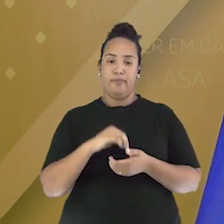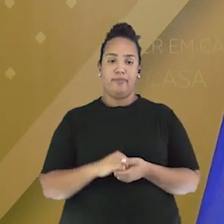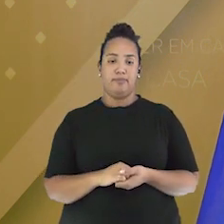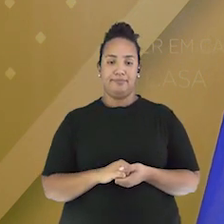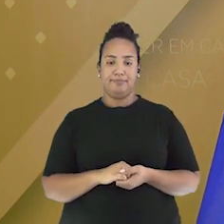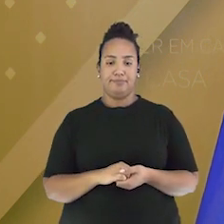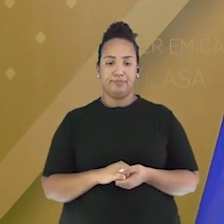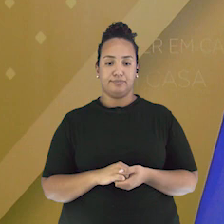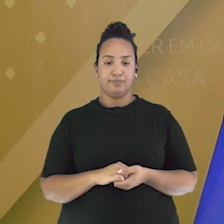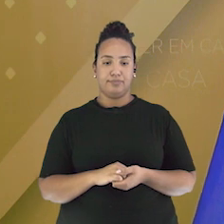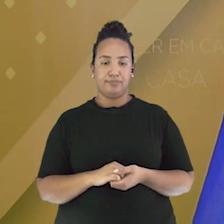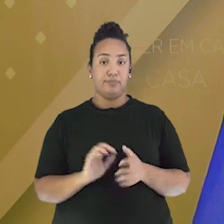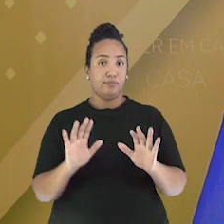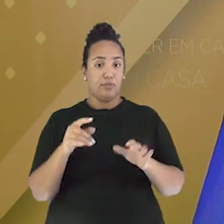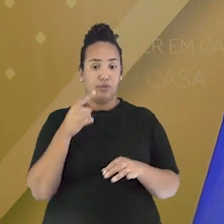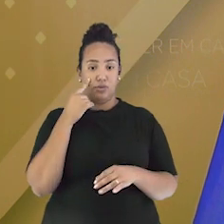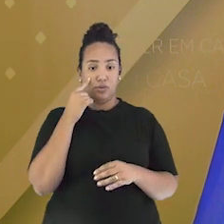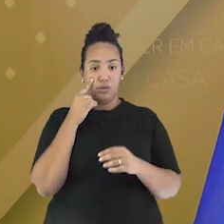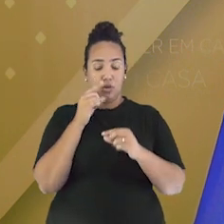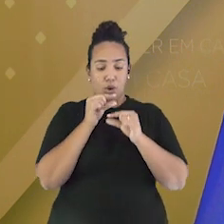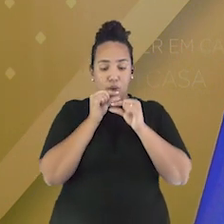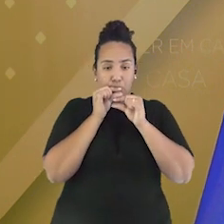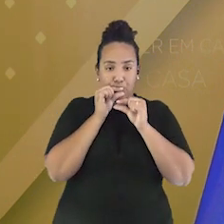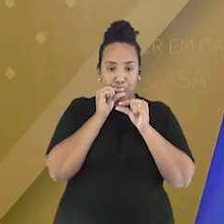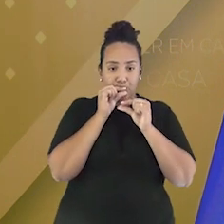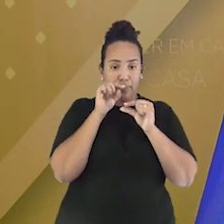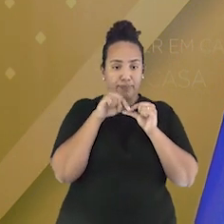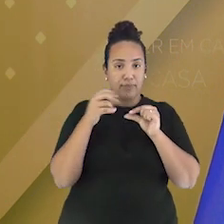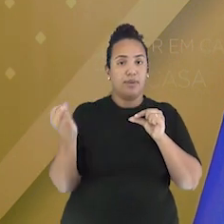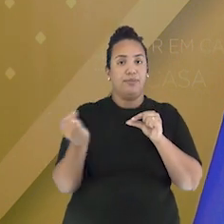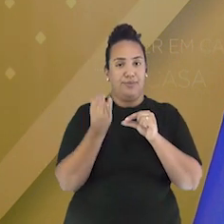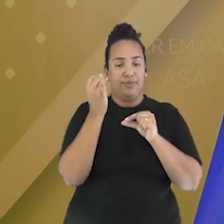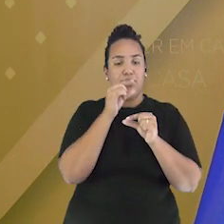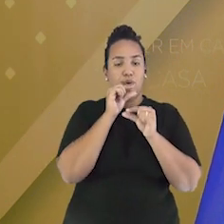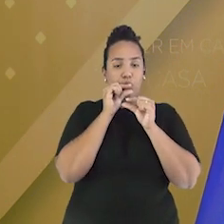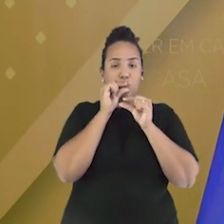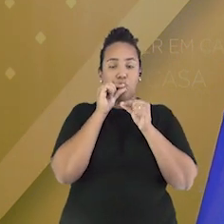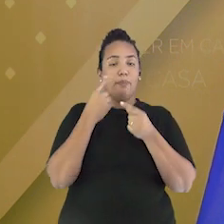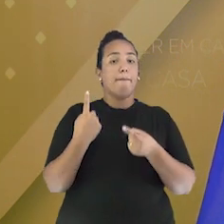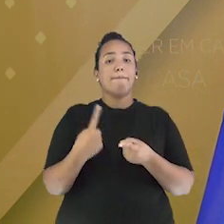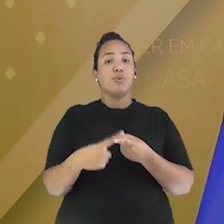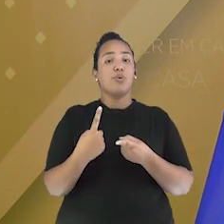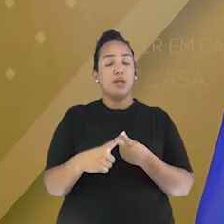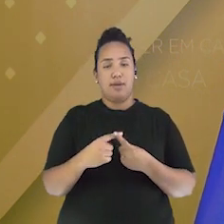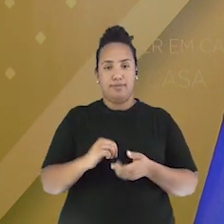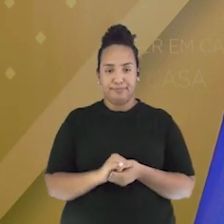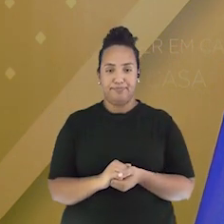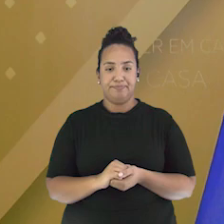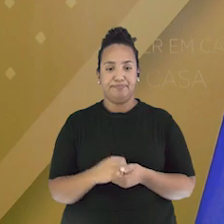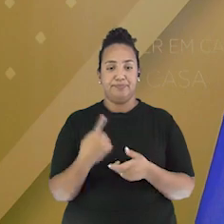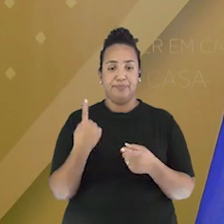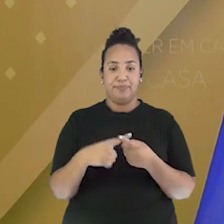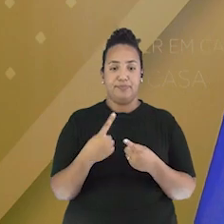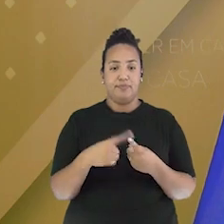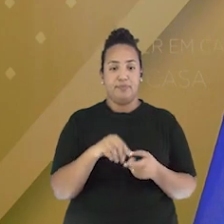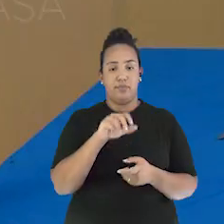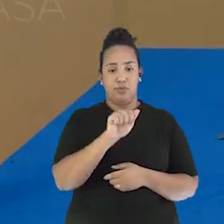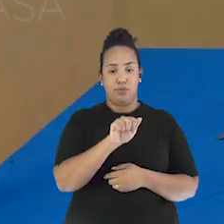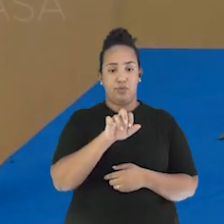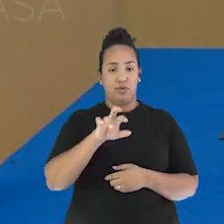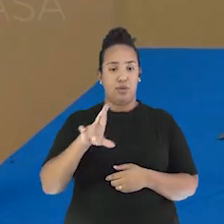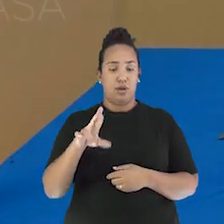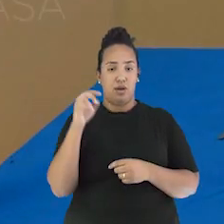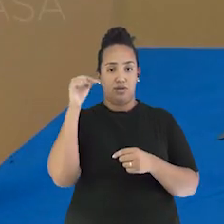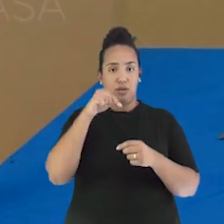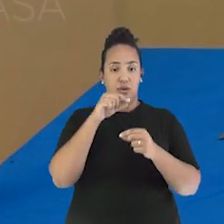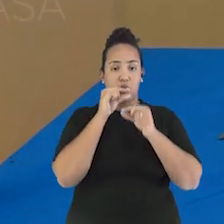da tampinha. Mas aqui tá aberto, né? Mas aí é que tá. Aqui é importante que esteja. Por Por quê, professor? Porque o controle do ar, ele